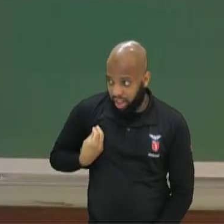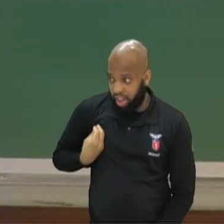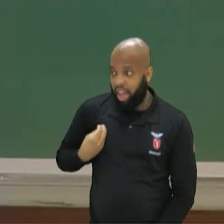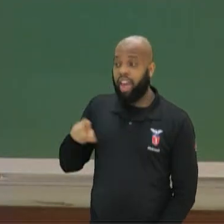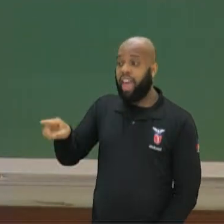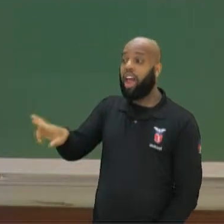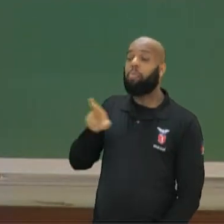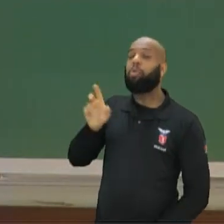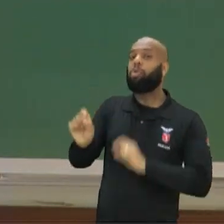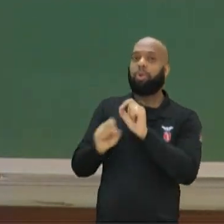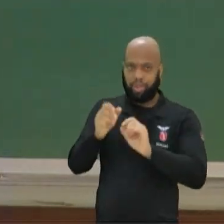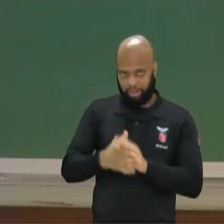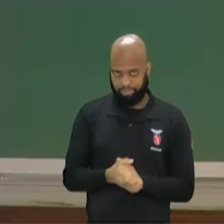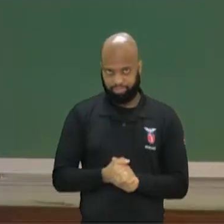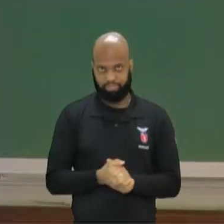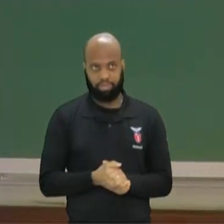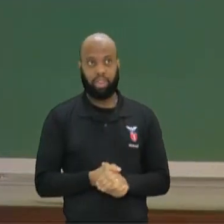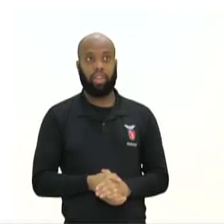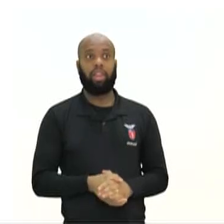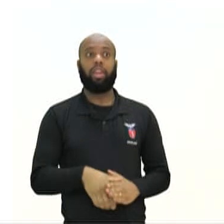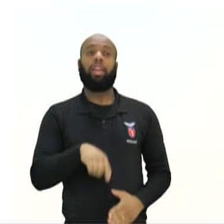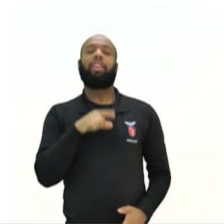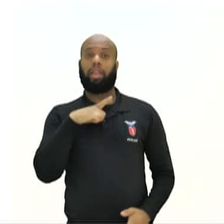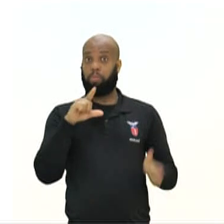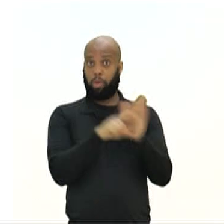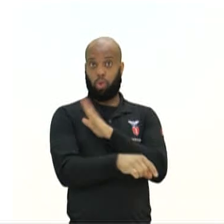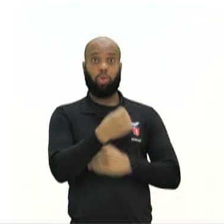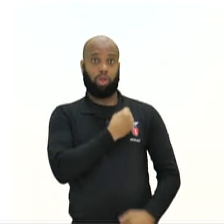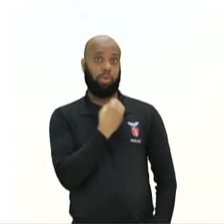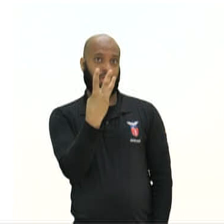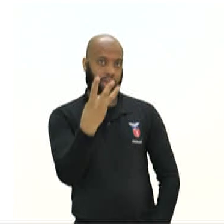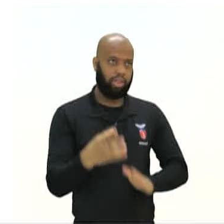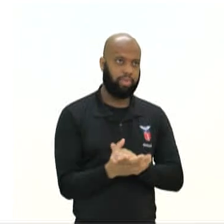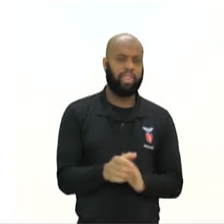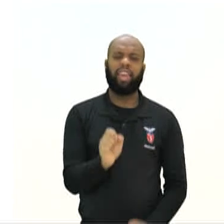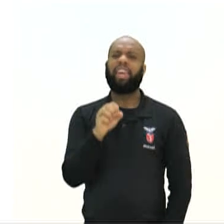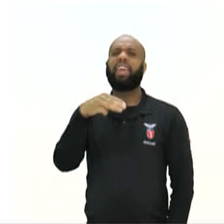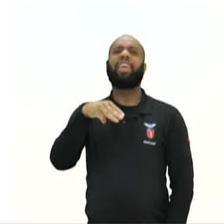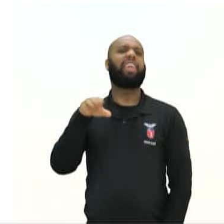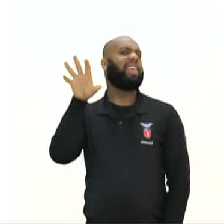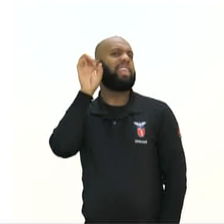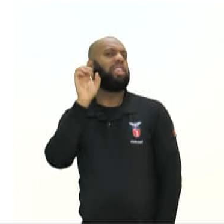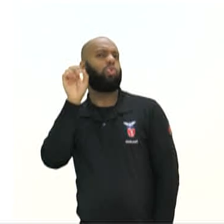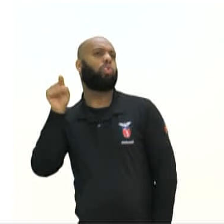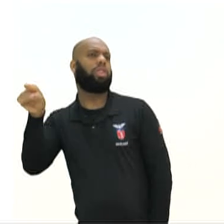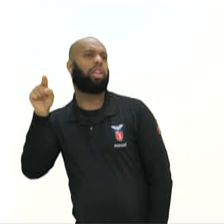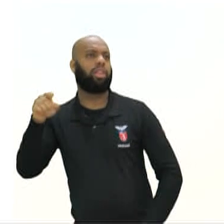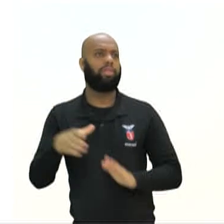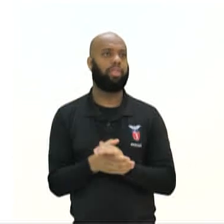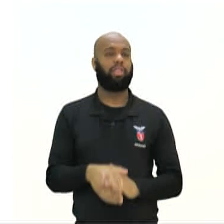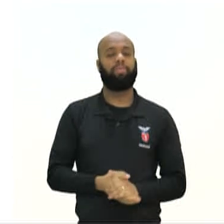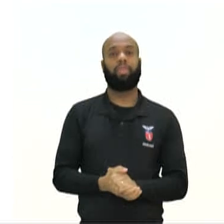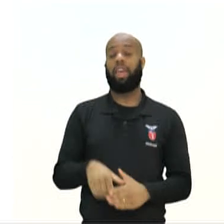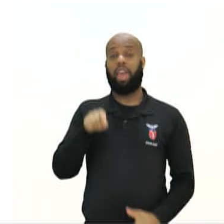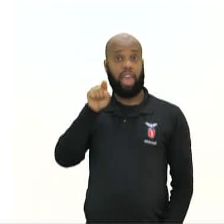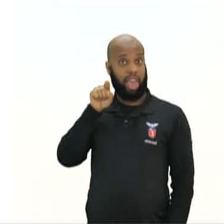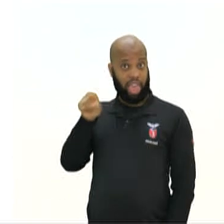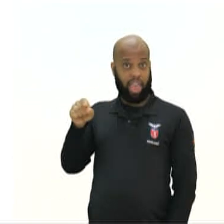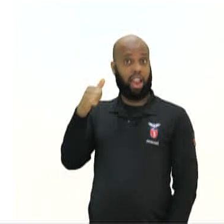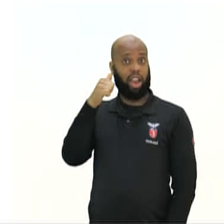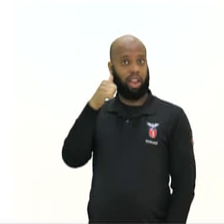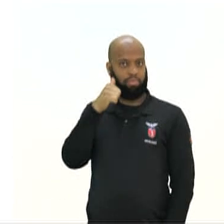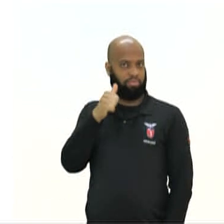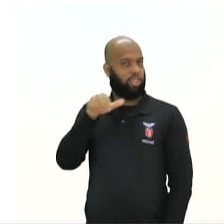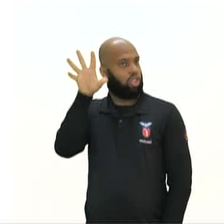Então a pergunta do número 3 foi: Who does she listen to? A quem que ela escuta? She listens to John Mayer and